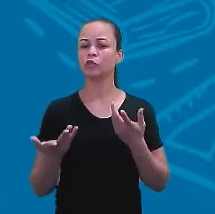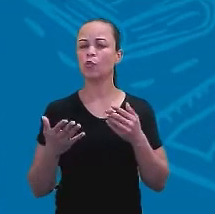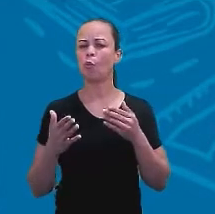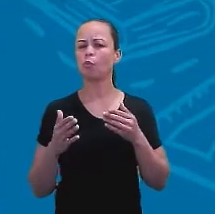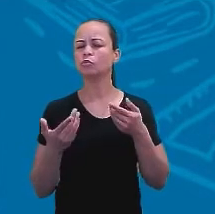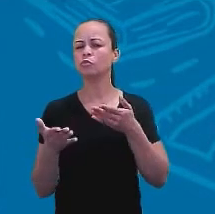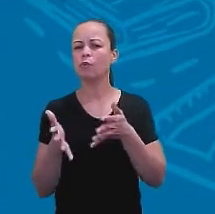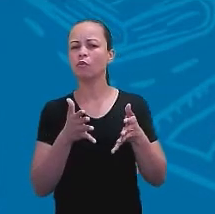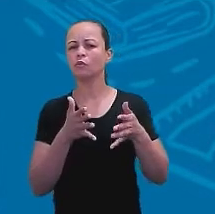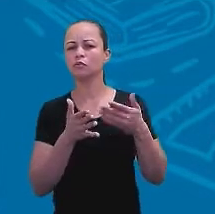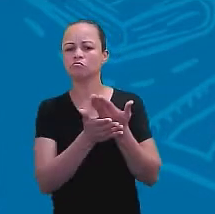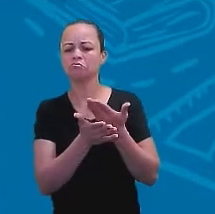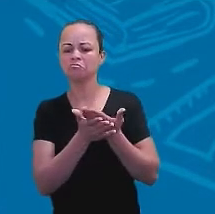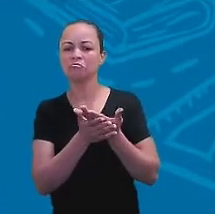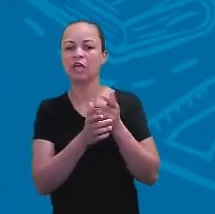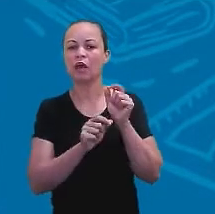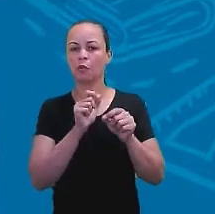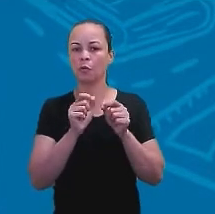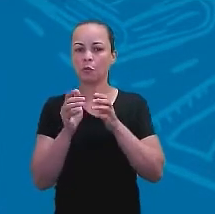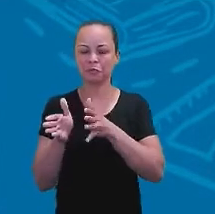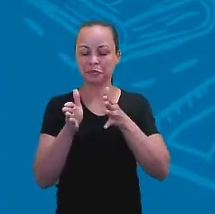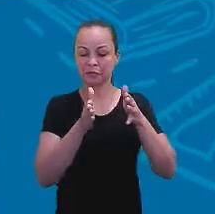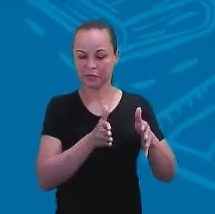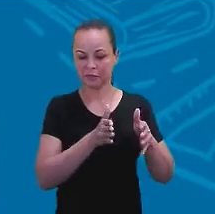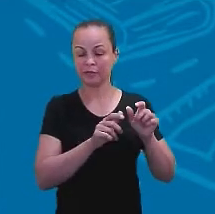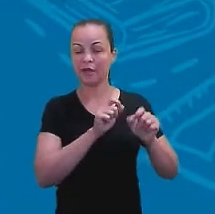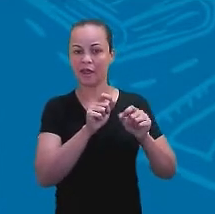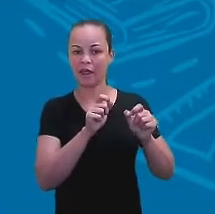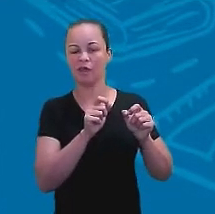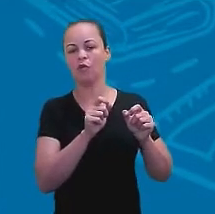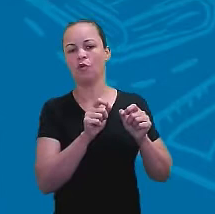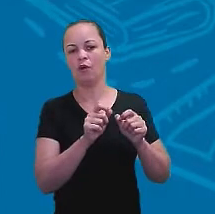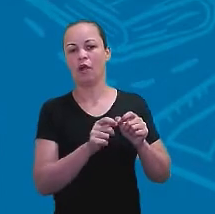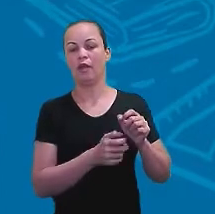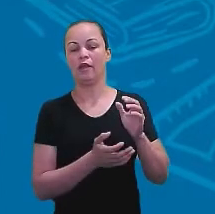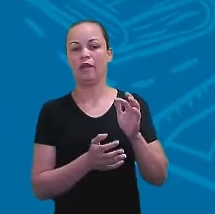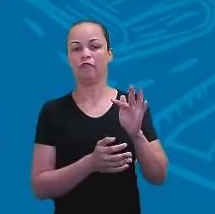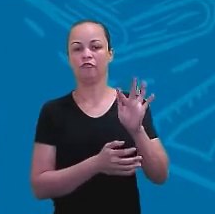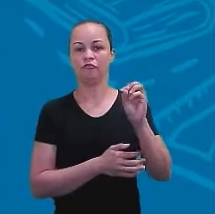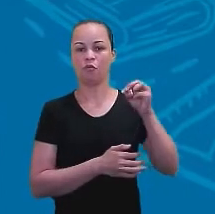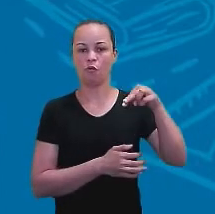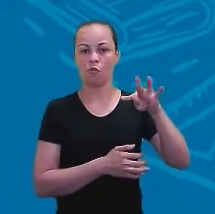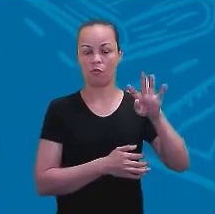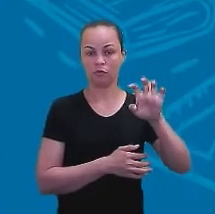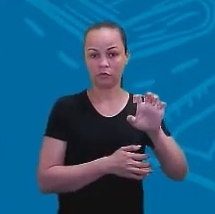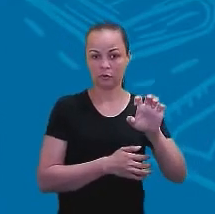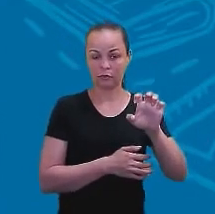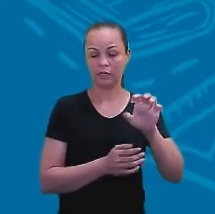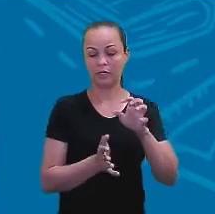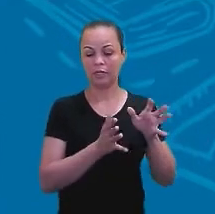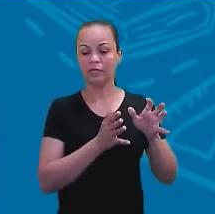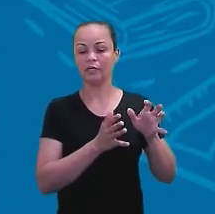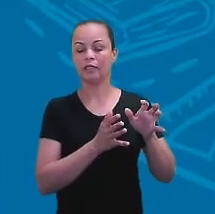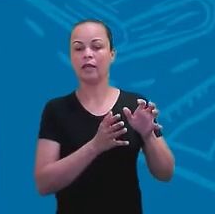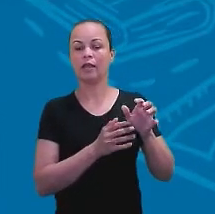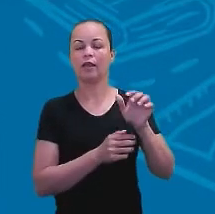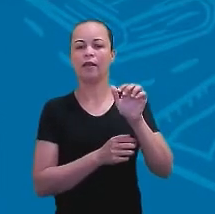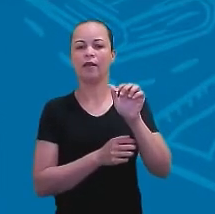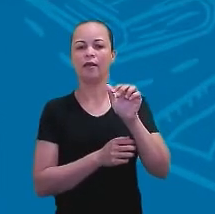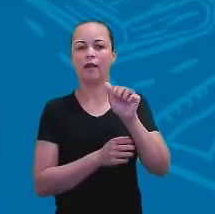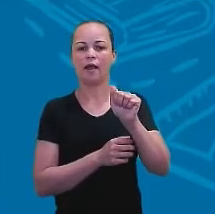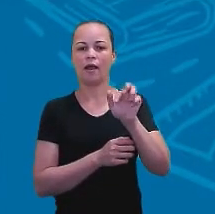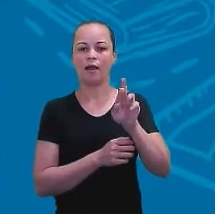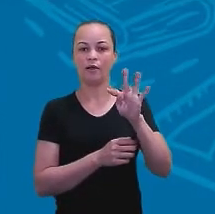as fontes de iluminação artificiais, tá certo? Essas fontes de iluminação de